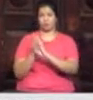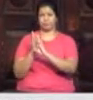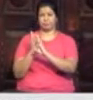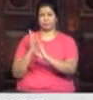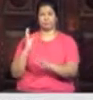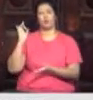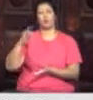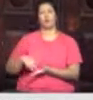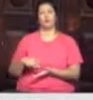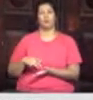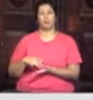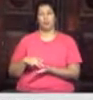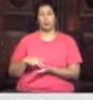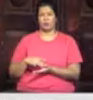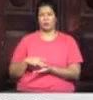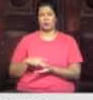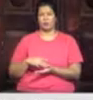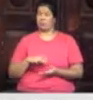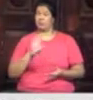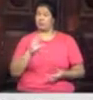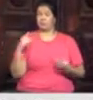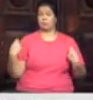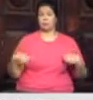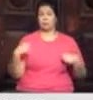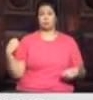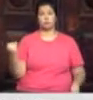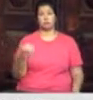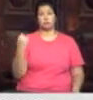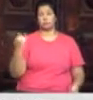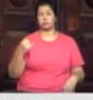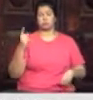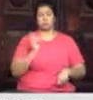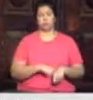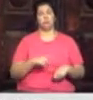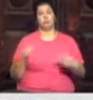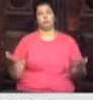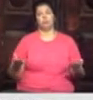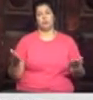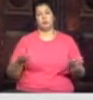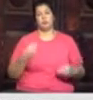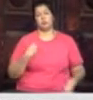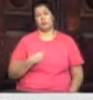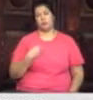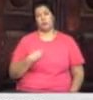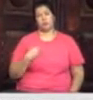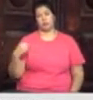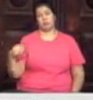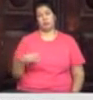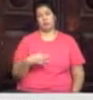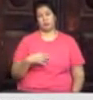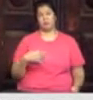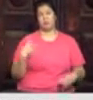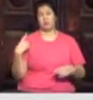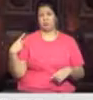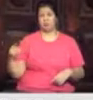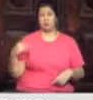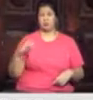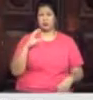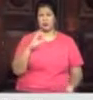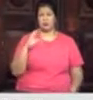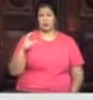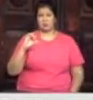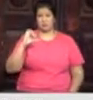importância de vivermos um outro momento, uma outra fase, um outro ciclo na Fundação CCERJ.